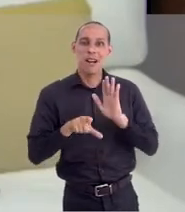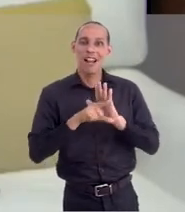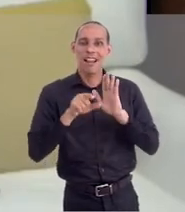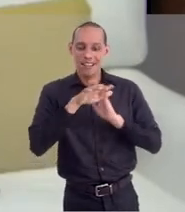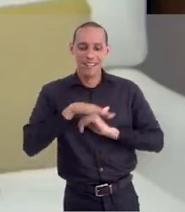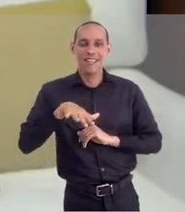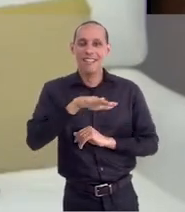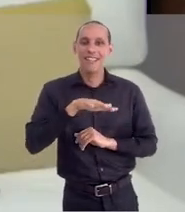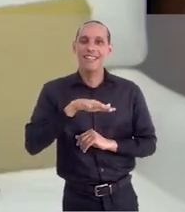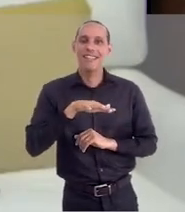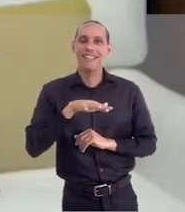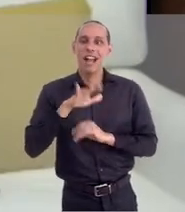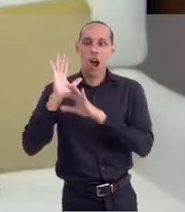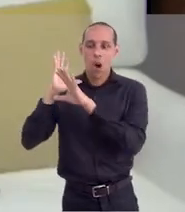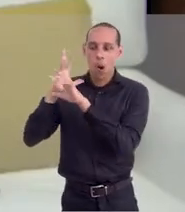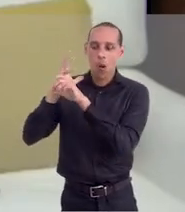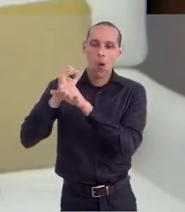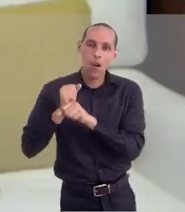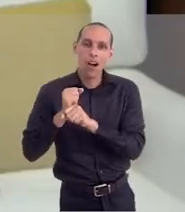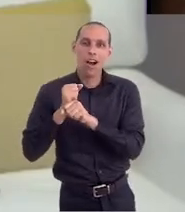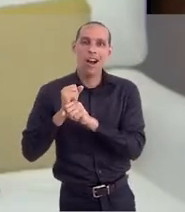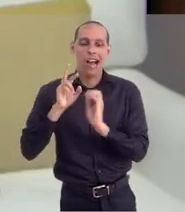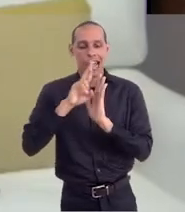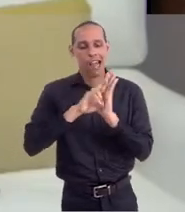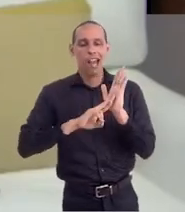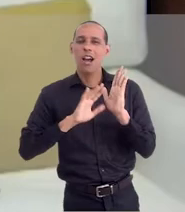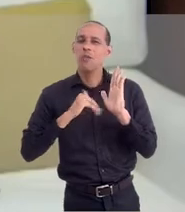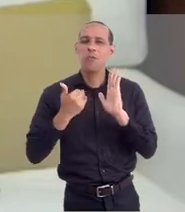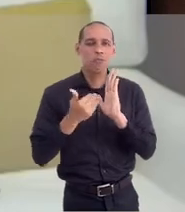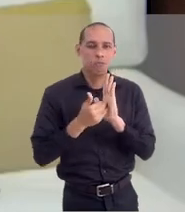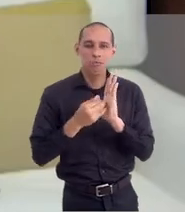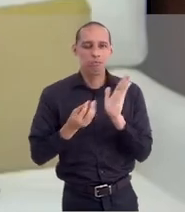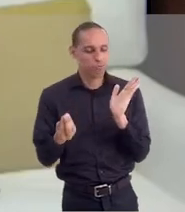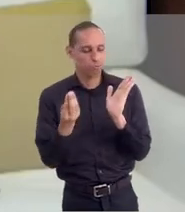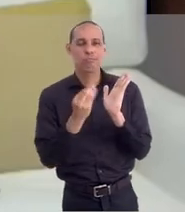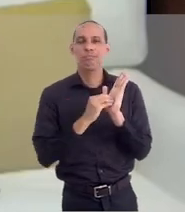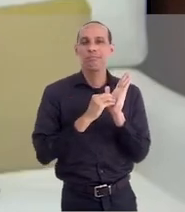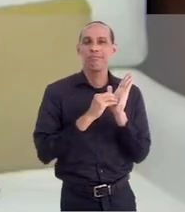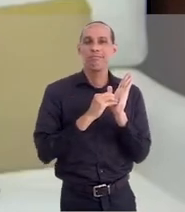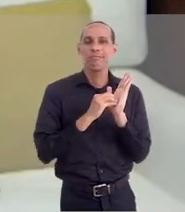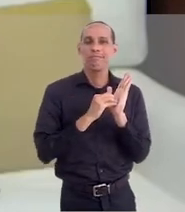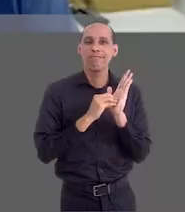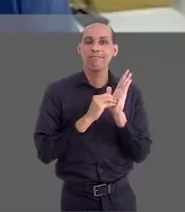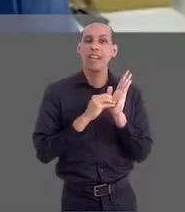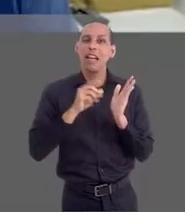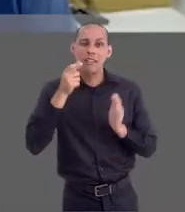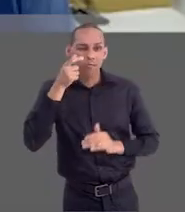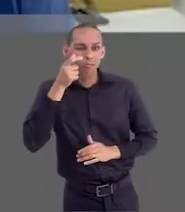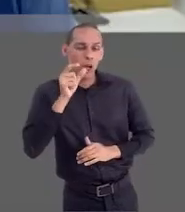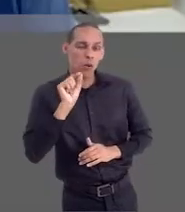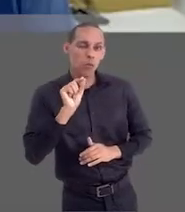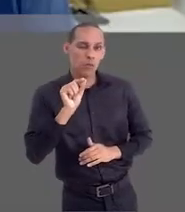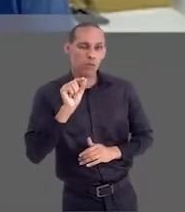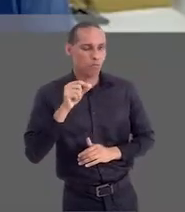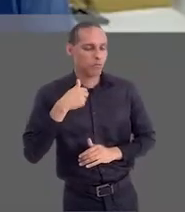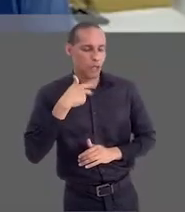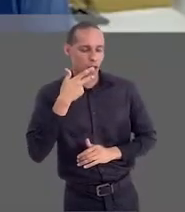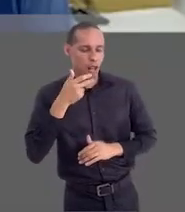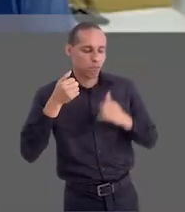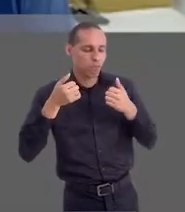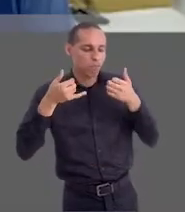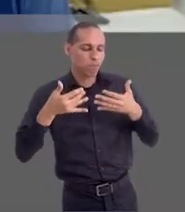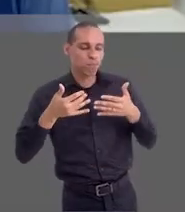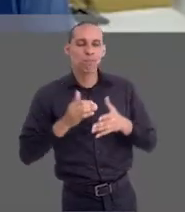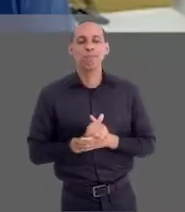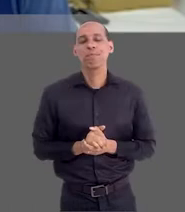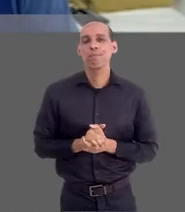a compilação desses 15 anos, dos resultados apresentados. E é interessante, eu vou fazer uma